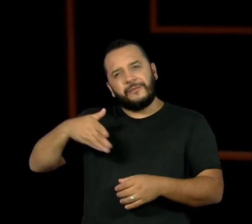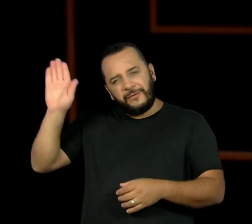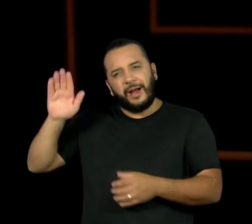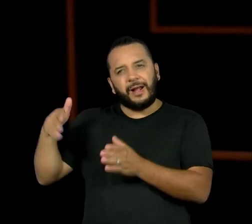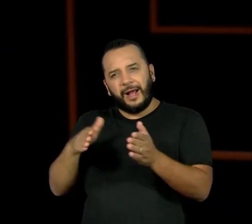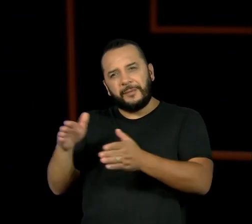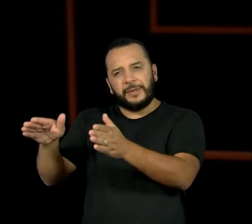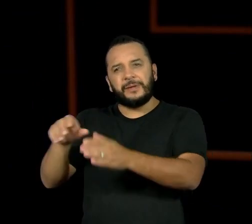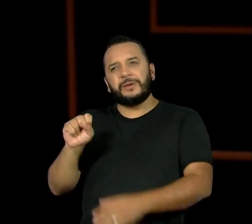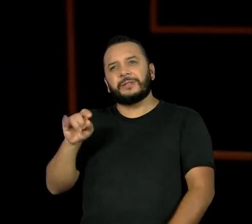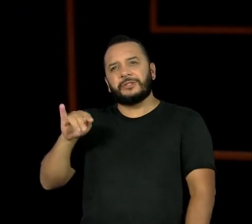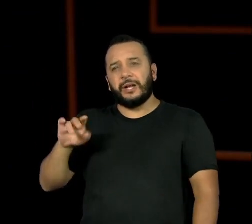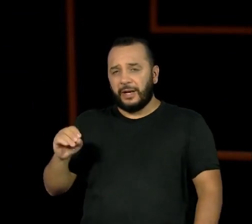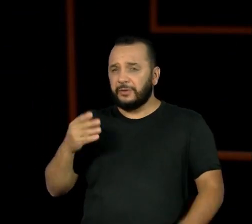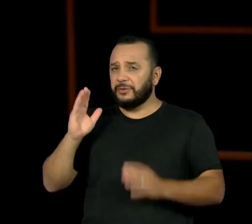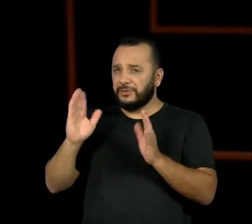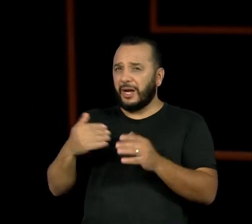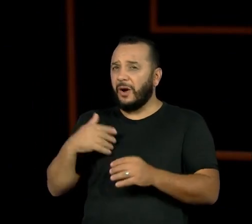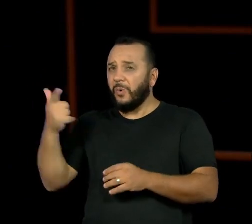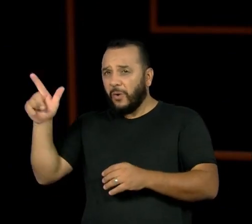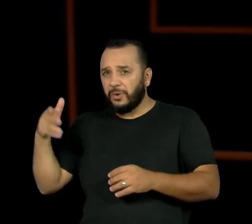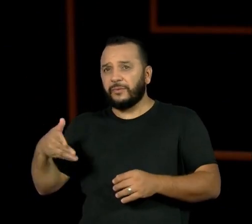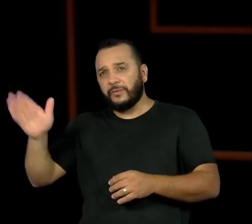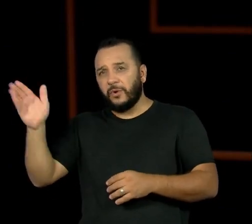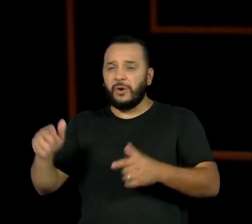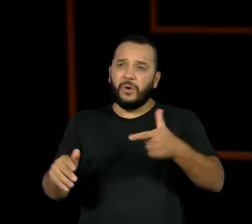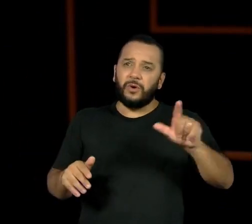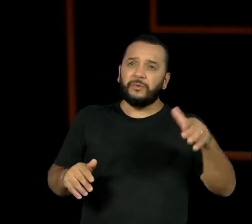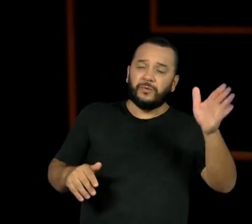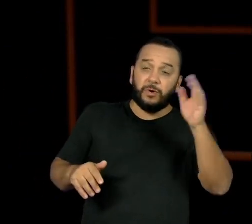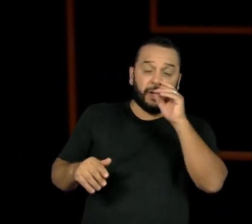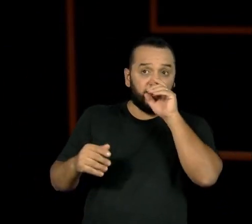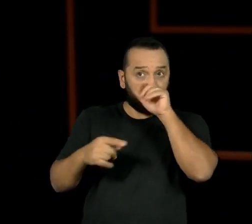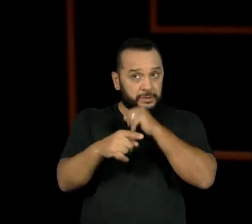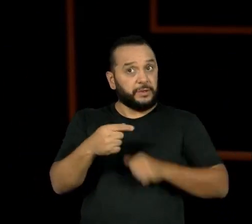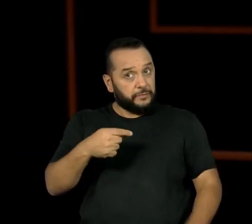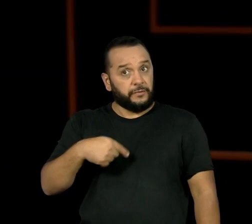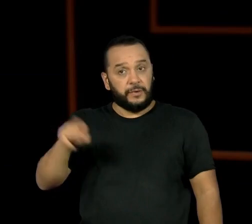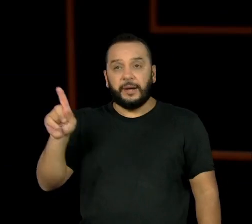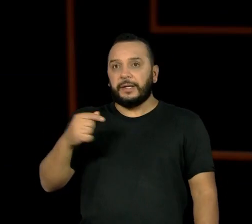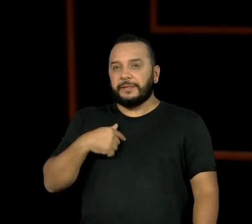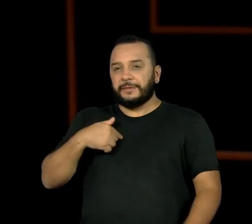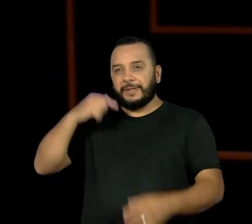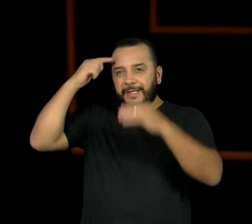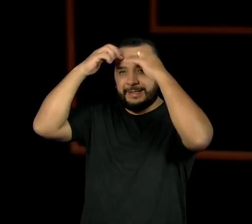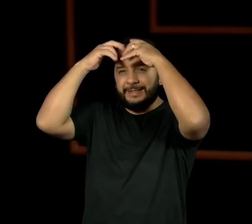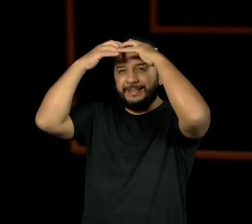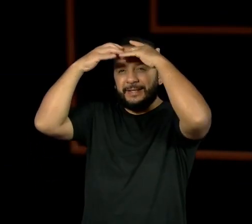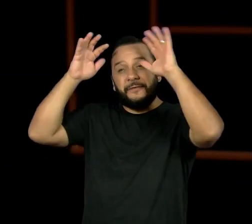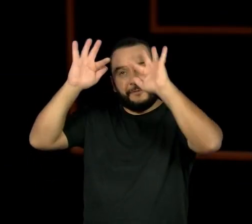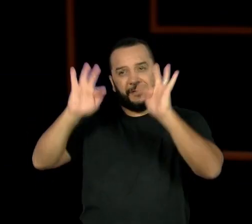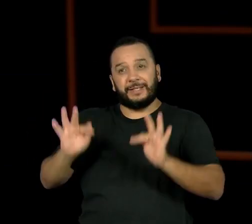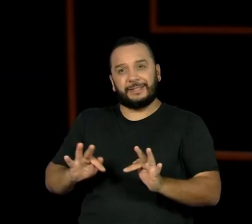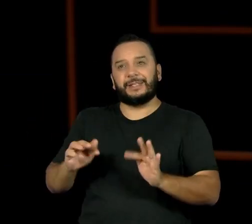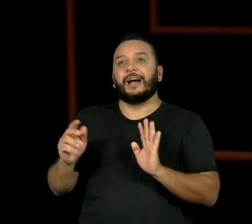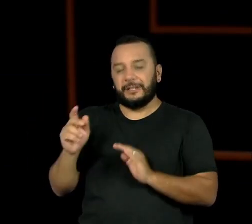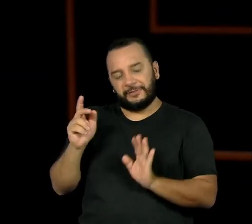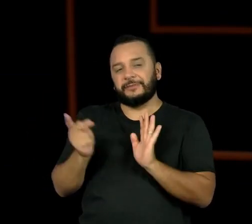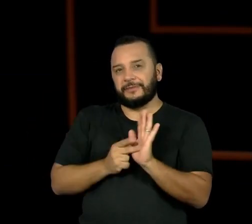aquela química, Paulo Coelho tinha feito, o outro tinha feito. E eu falei, como é isso? Ela falou, a endorfina vai chegar num ponto que você vai